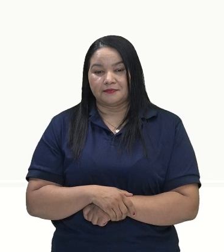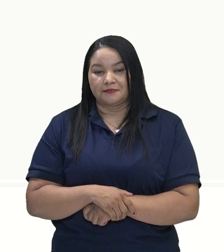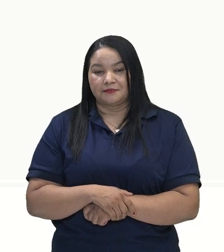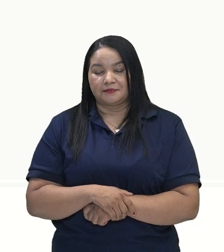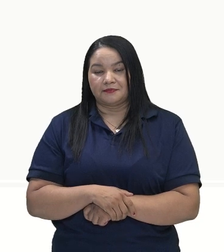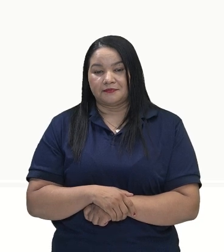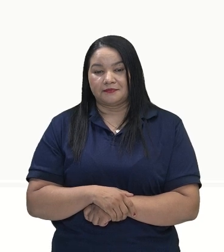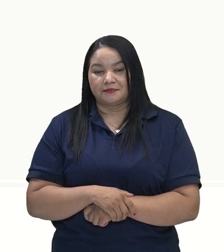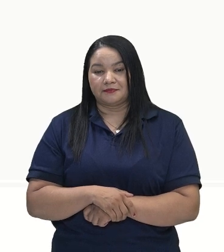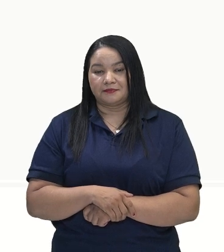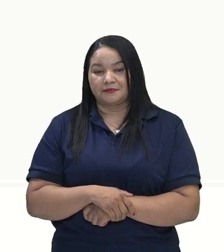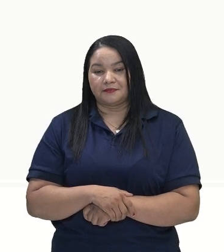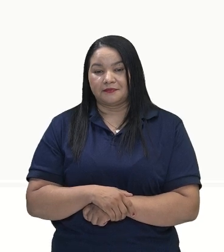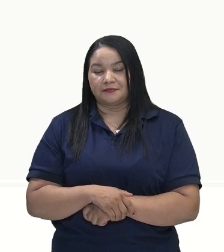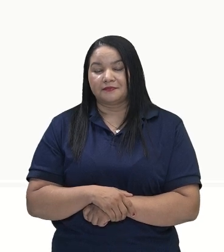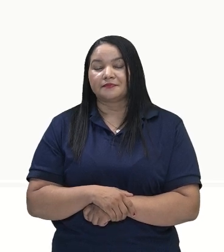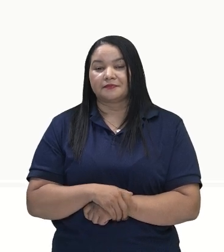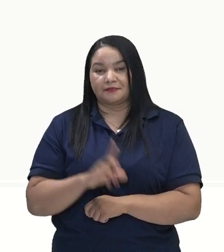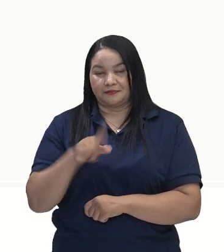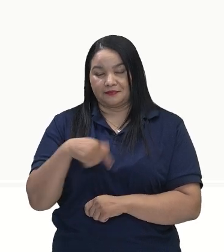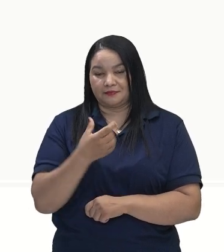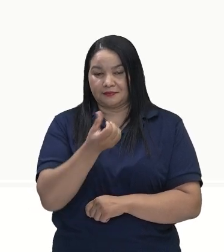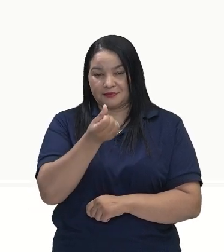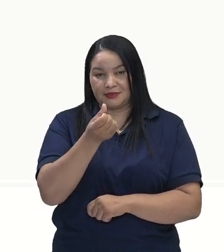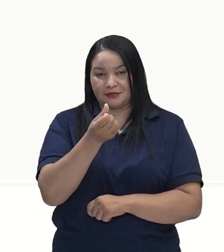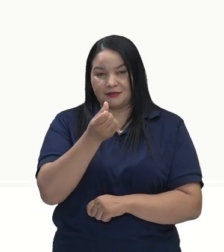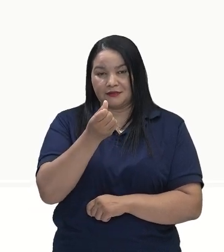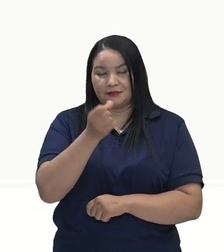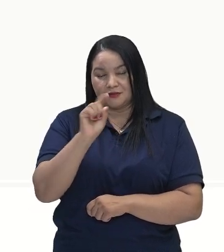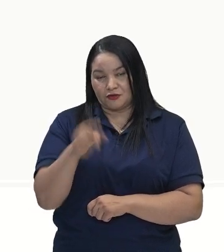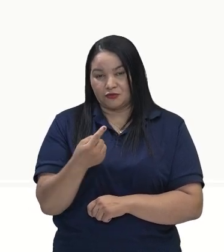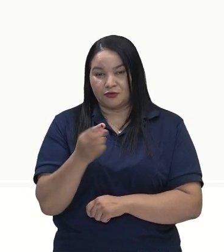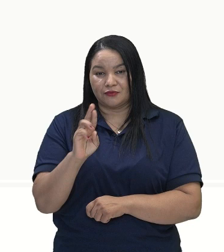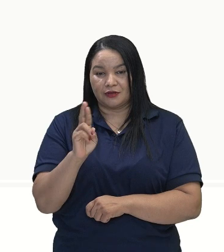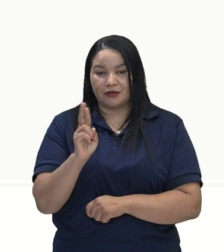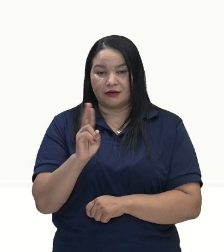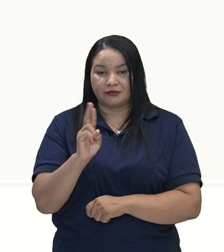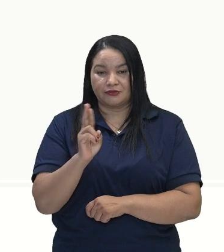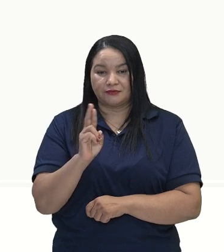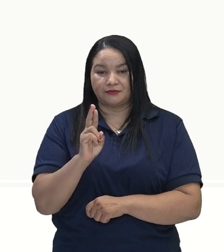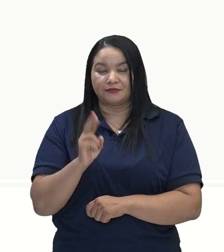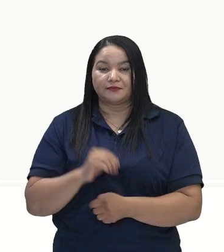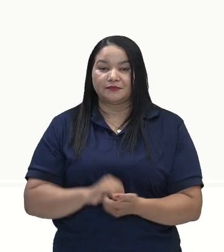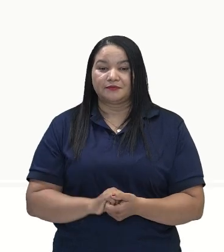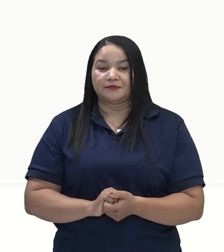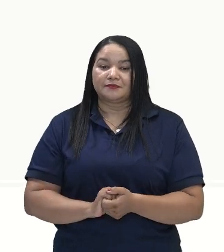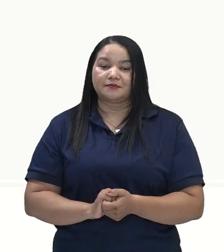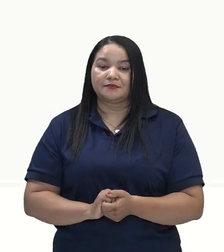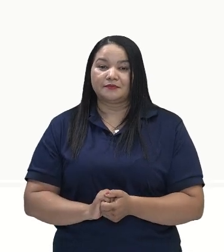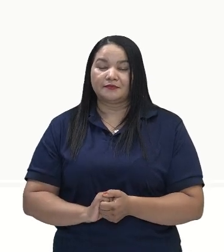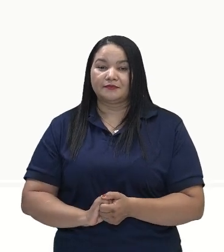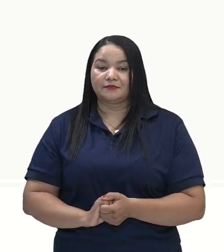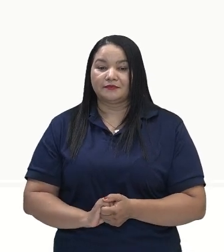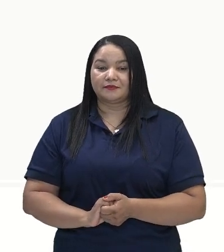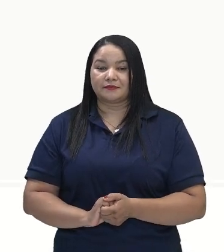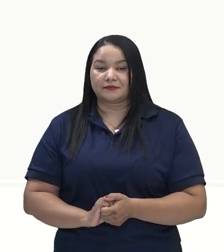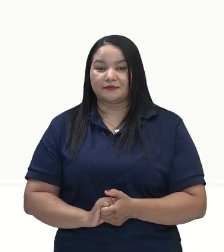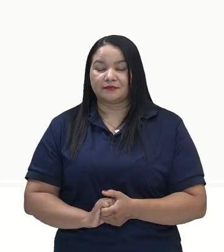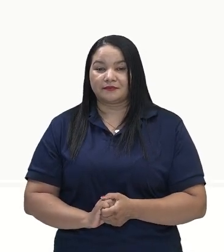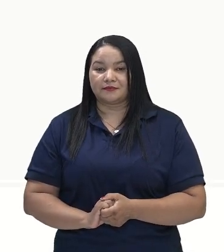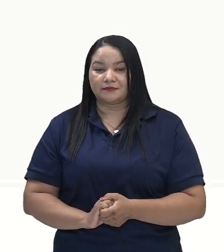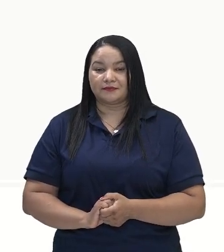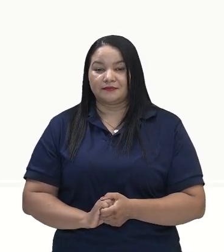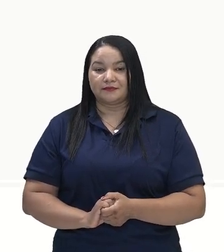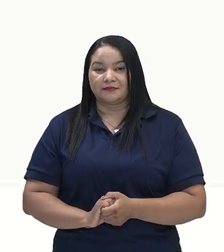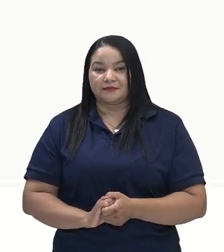40 vezes 150, nós também vamos obter como resposta 6.000. No nosso caso aqui, R$6.000. E